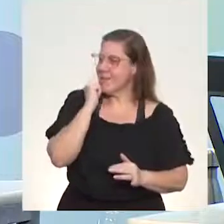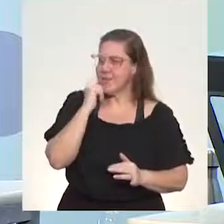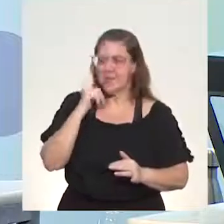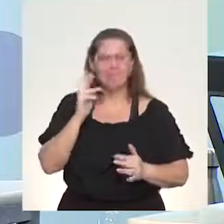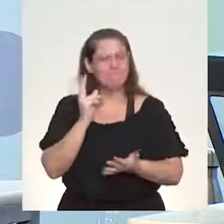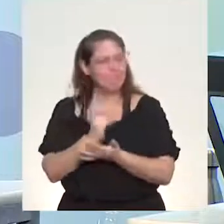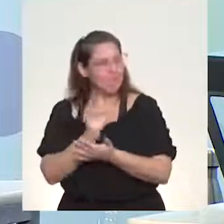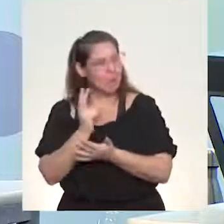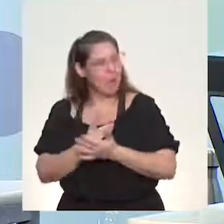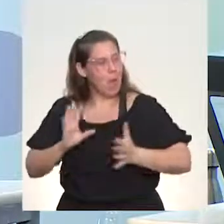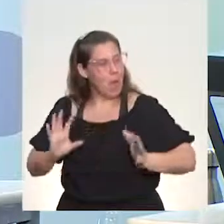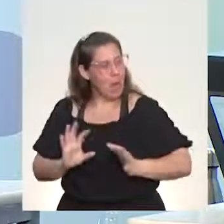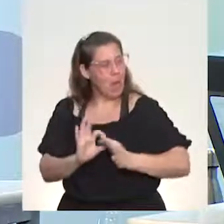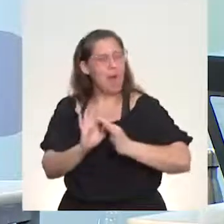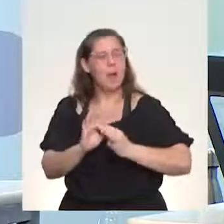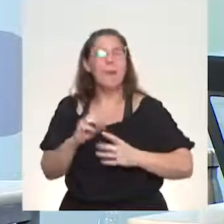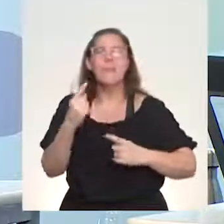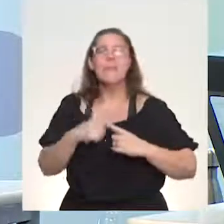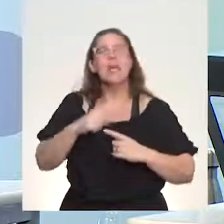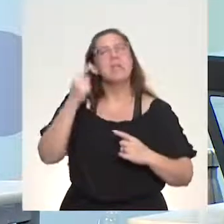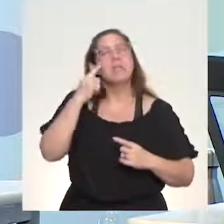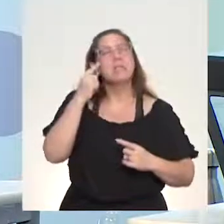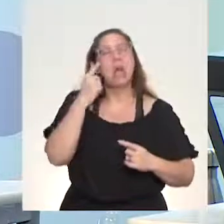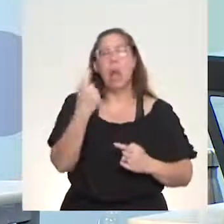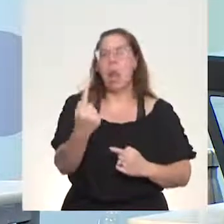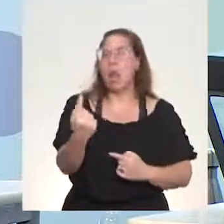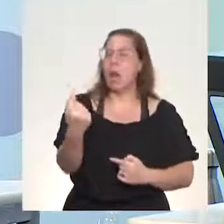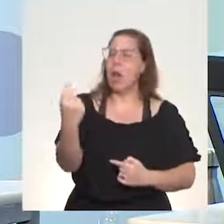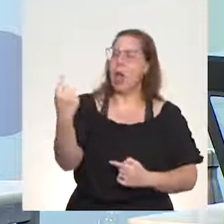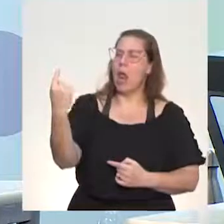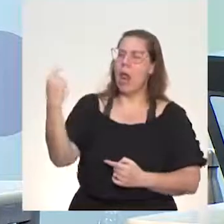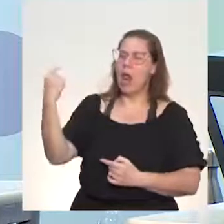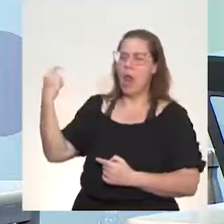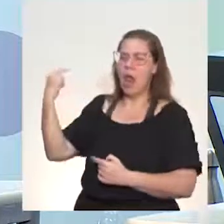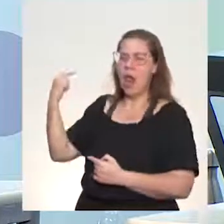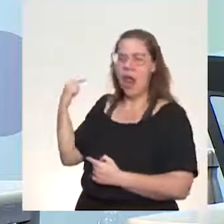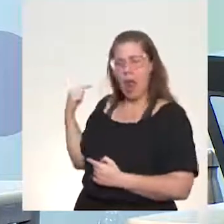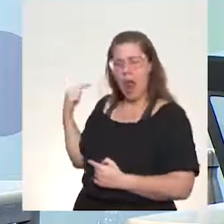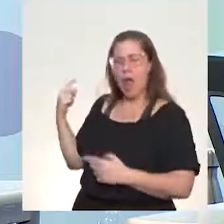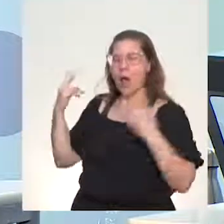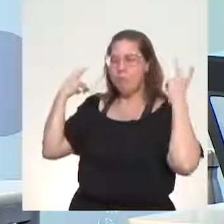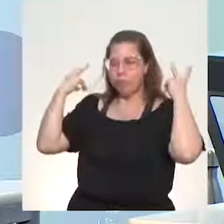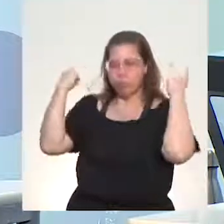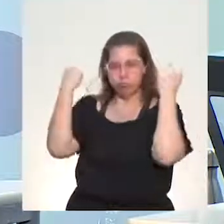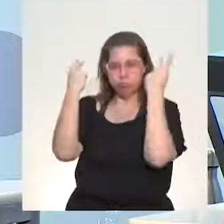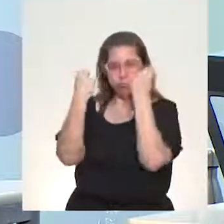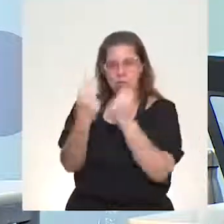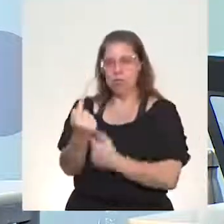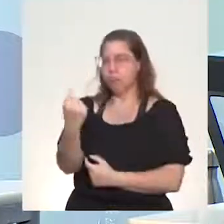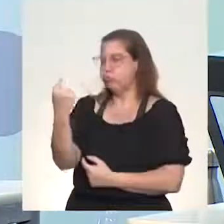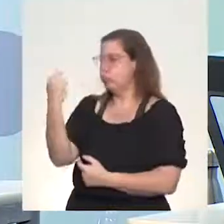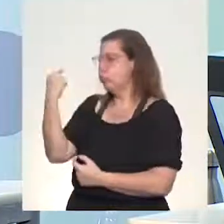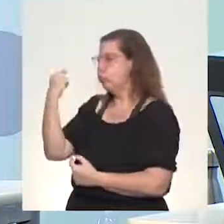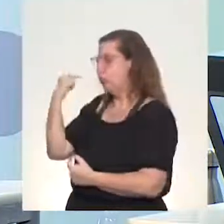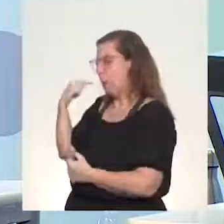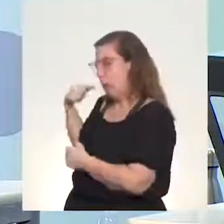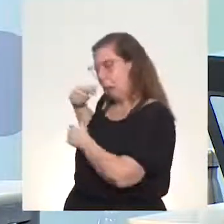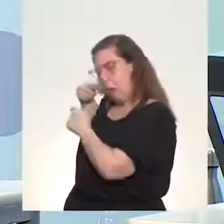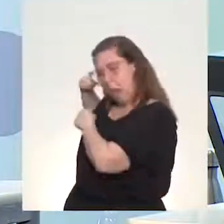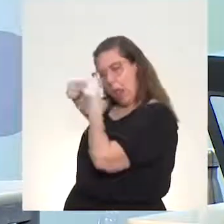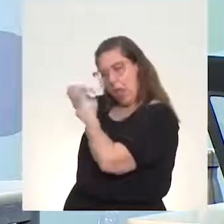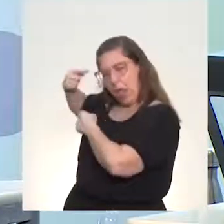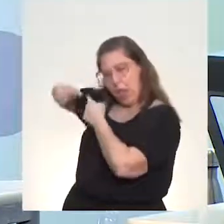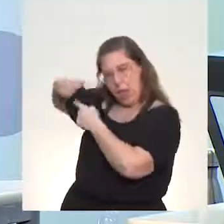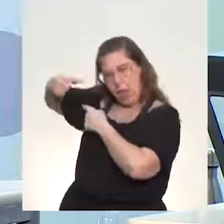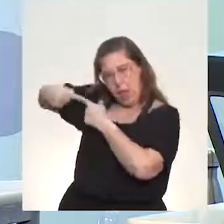gente retroagir lá para a Grécia Antiga, que os ocidentais e a história da tradição se acostumou a